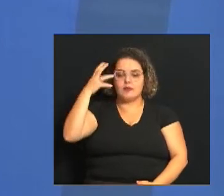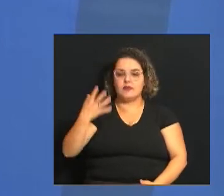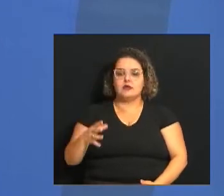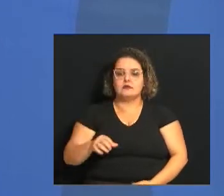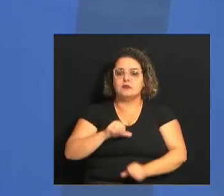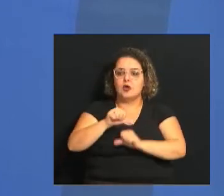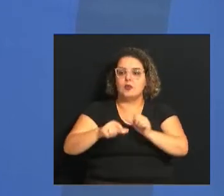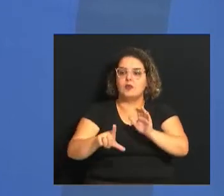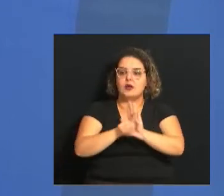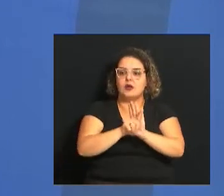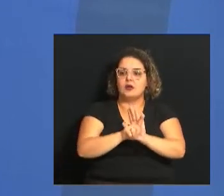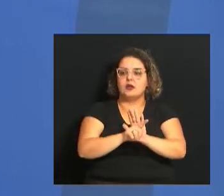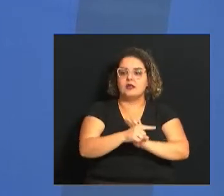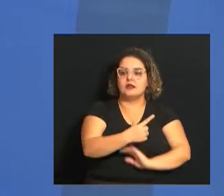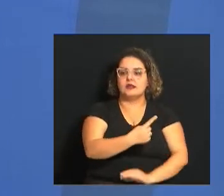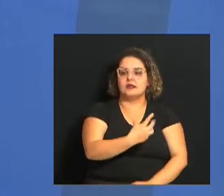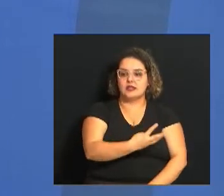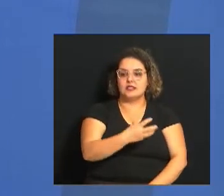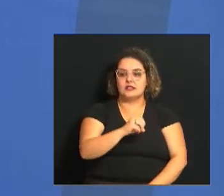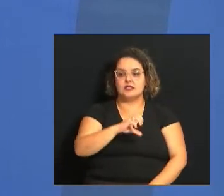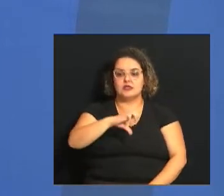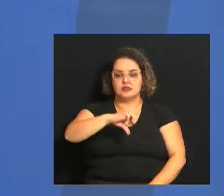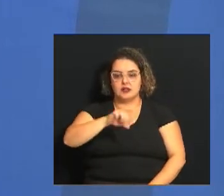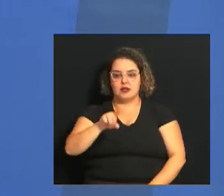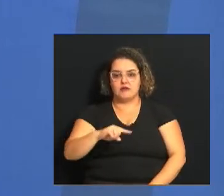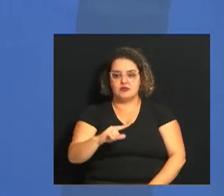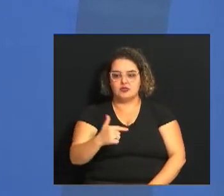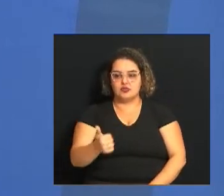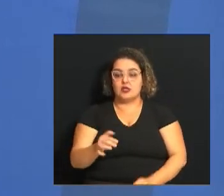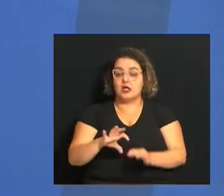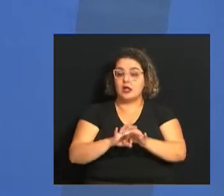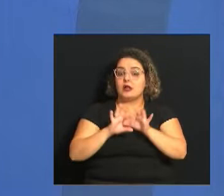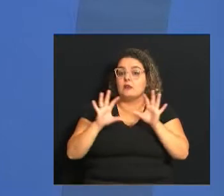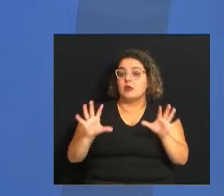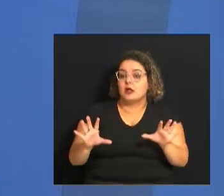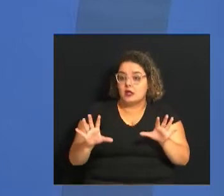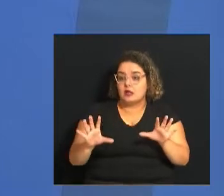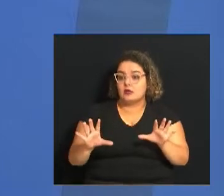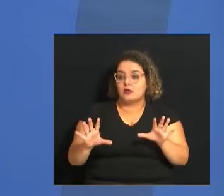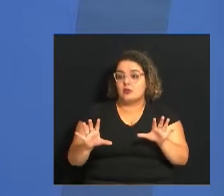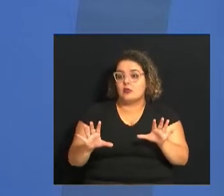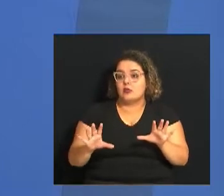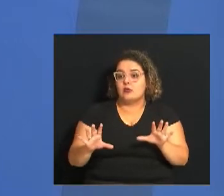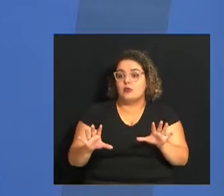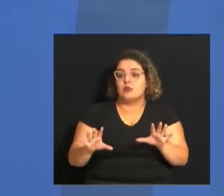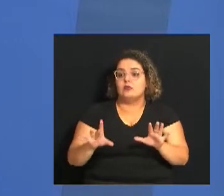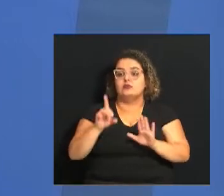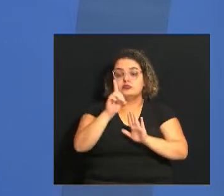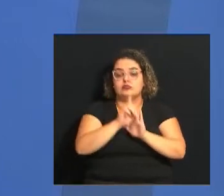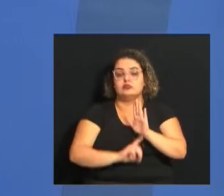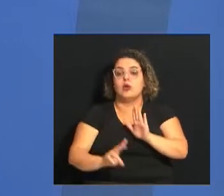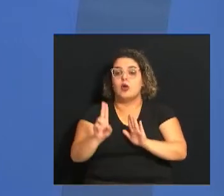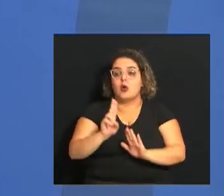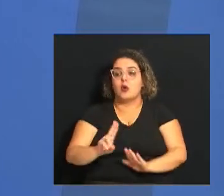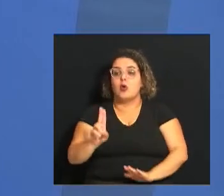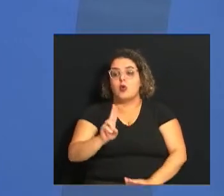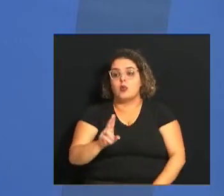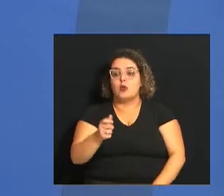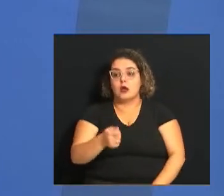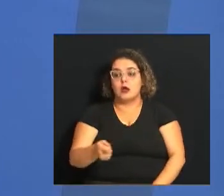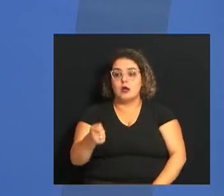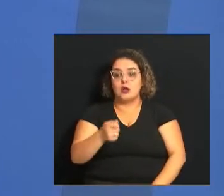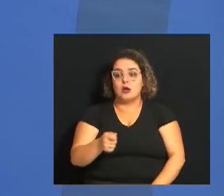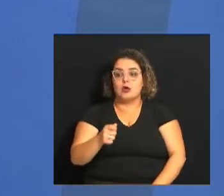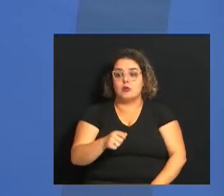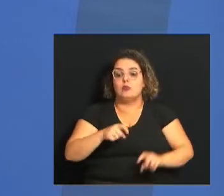Complementar 309 de 2021, que autorizou a concessão de direito real de uso à Associação dos Produtores